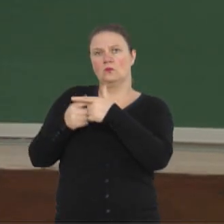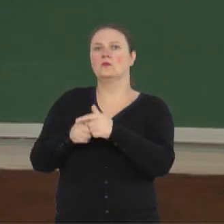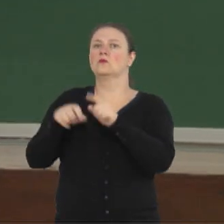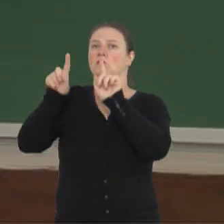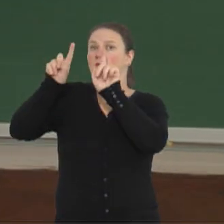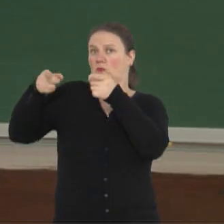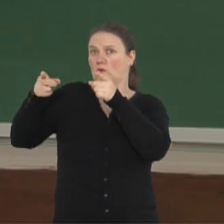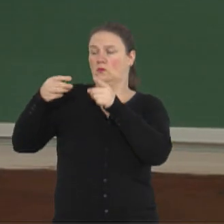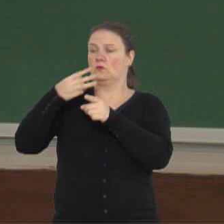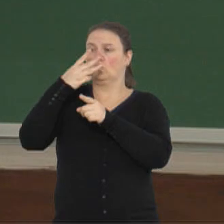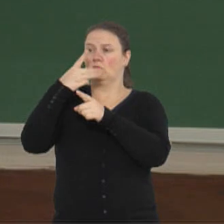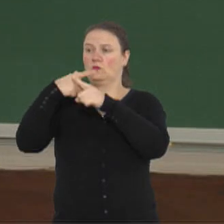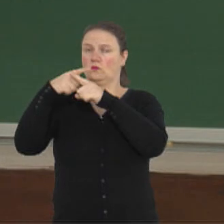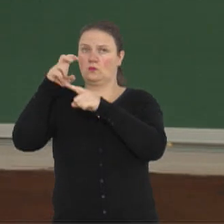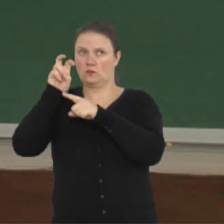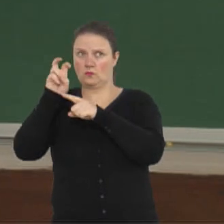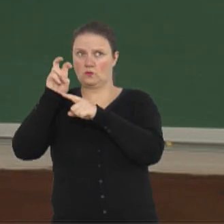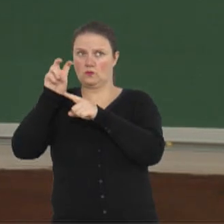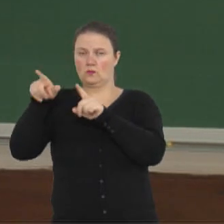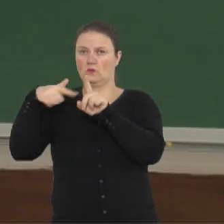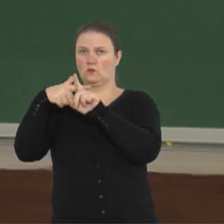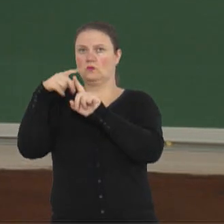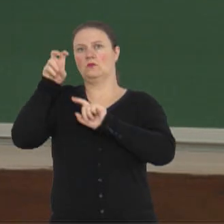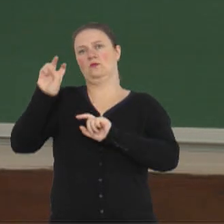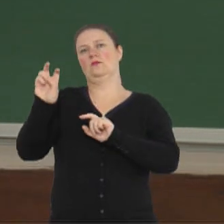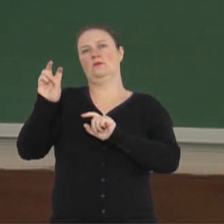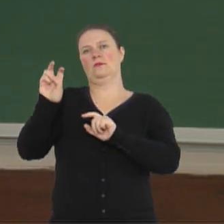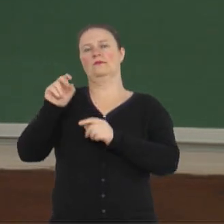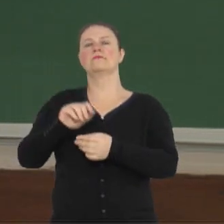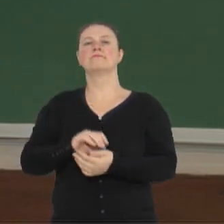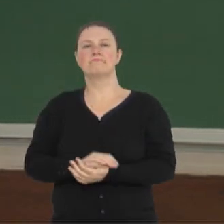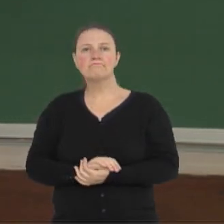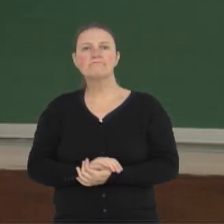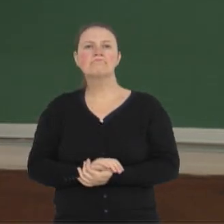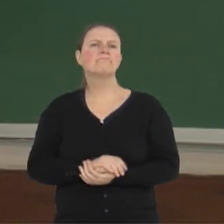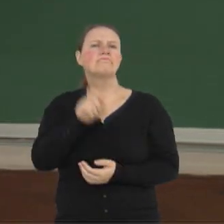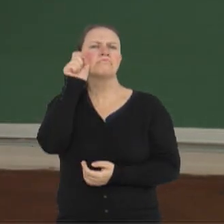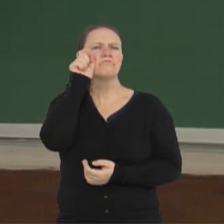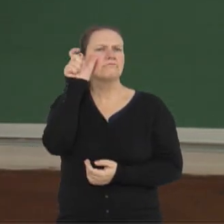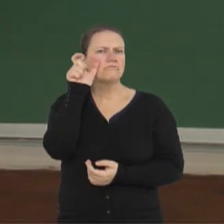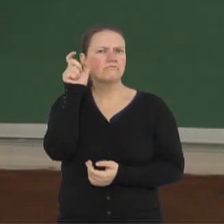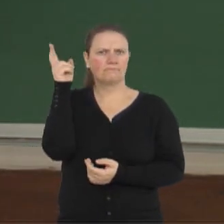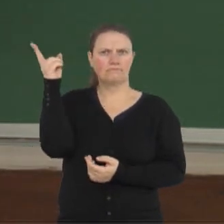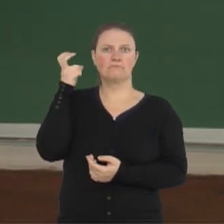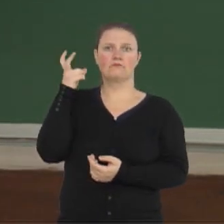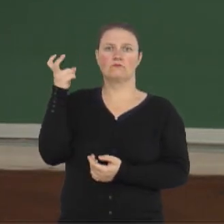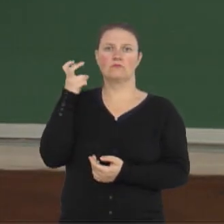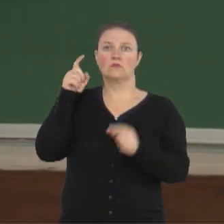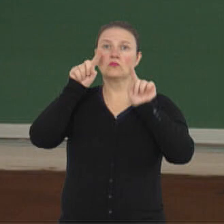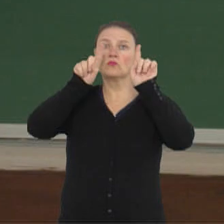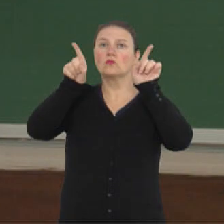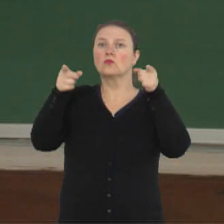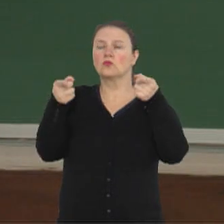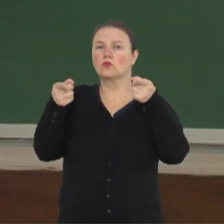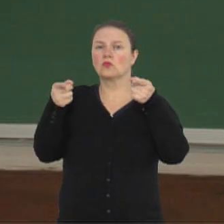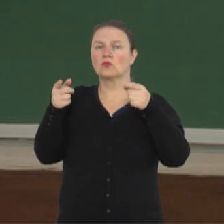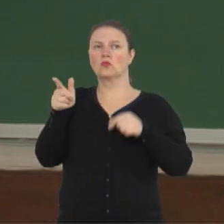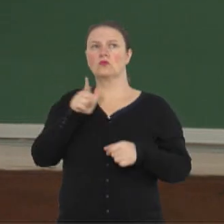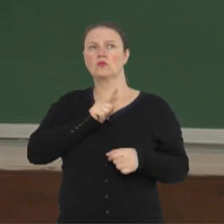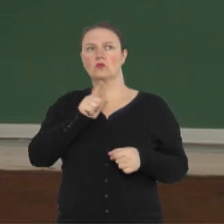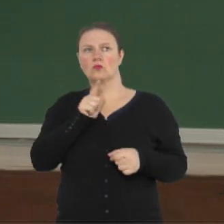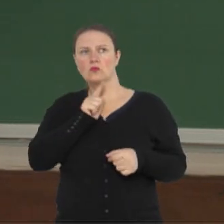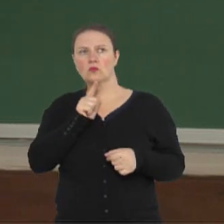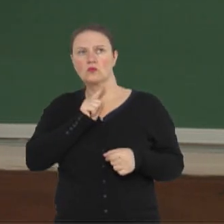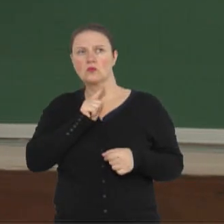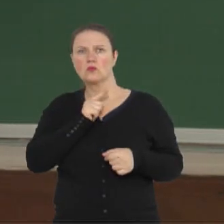parênteses, 3 vezes 5 mais 5. Observe que dentro do parênteses, querendo ou não, existe